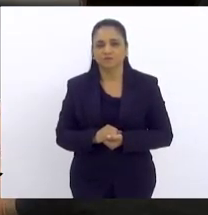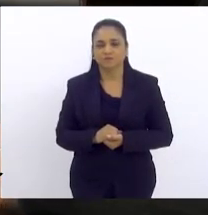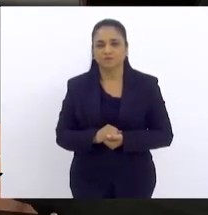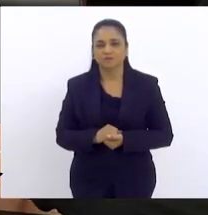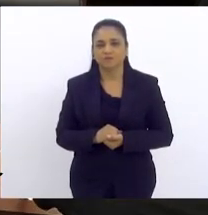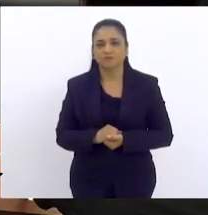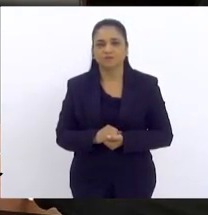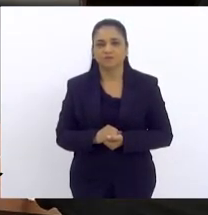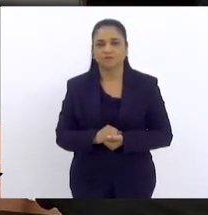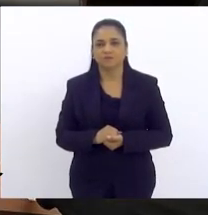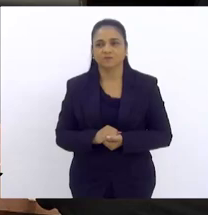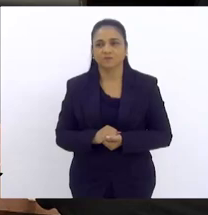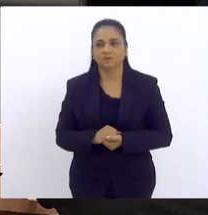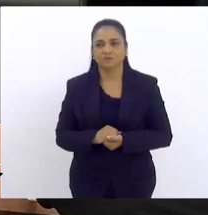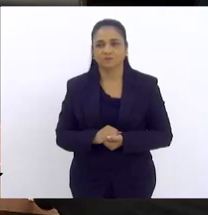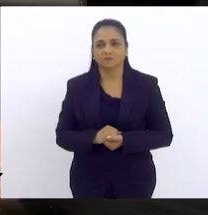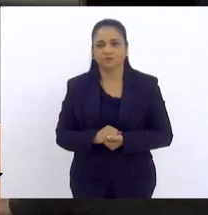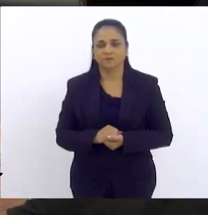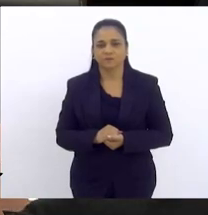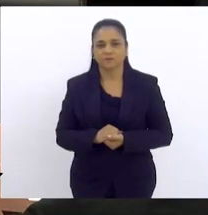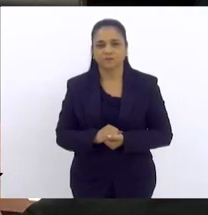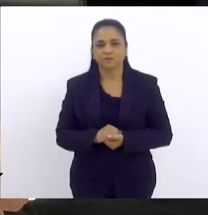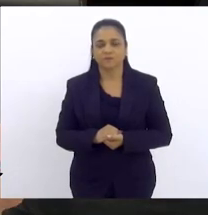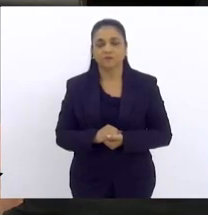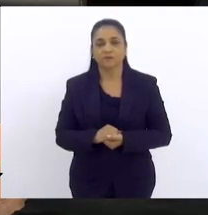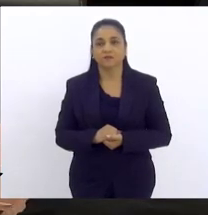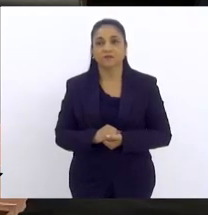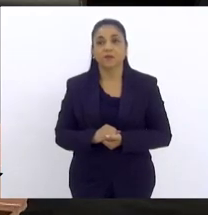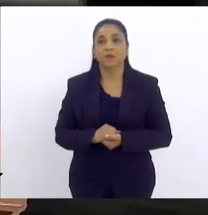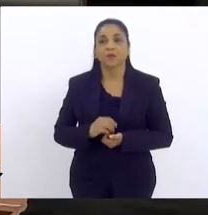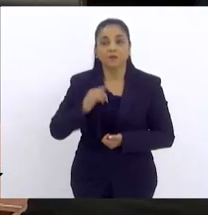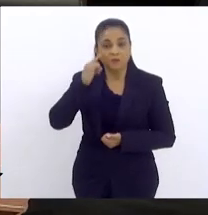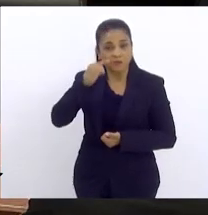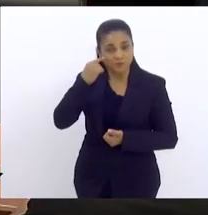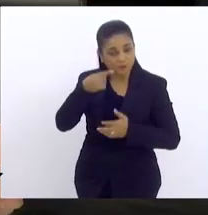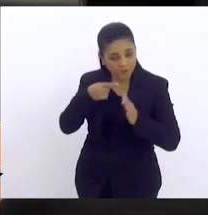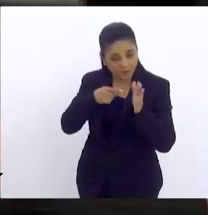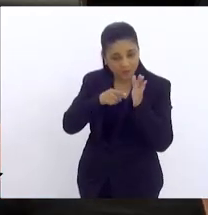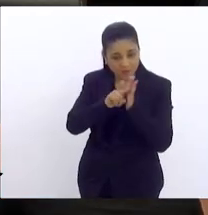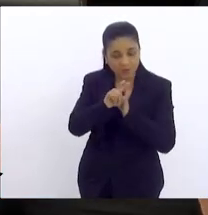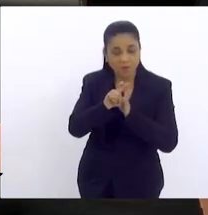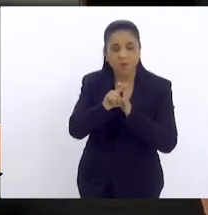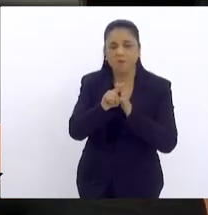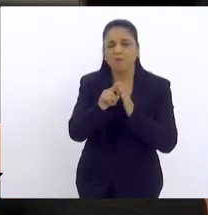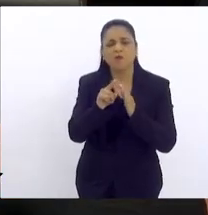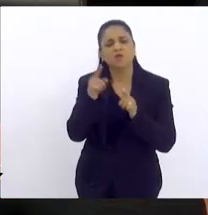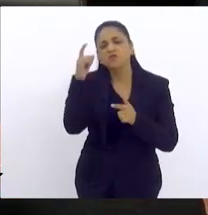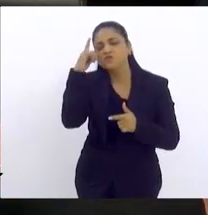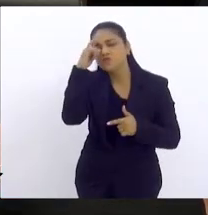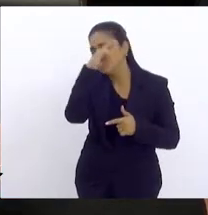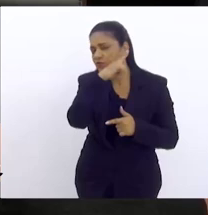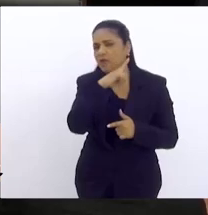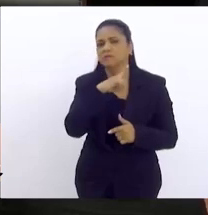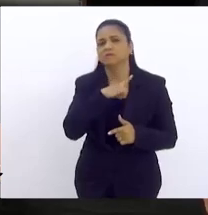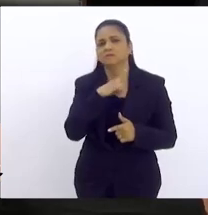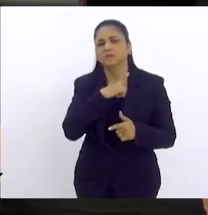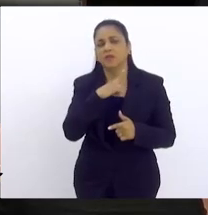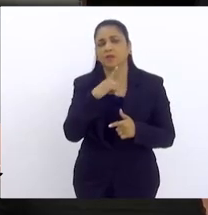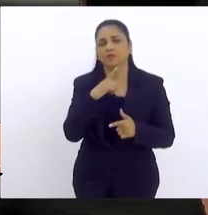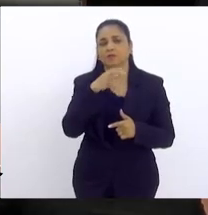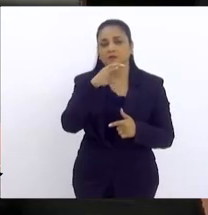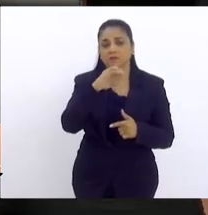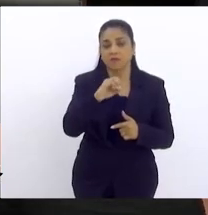vai doutor deixa eu fazer uma pergunta quais são as maiores dificuldades que o senhor enfrenta hoje na 6ª